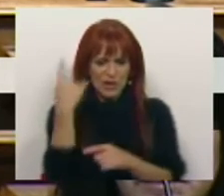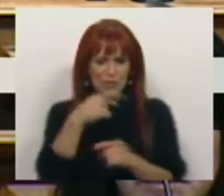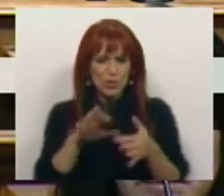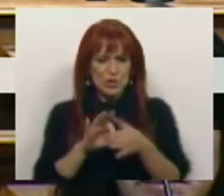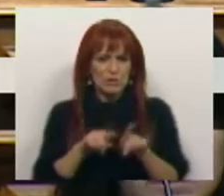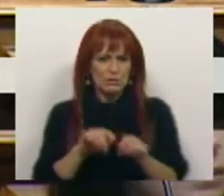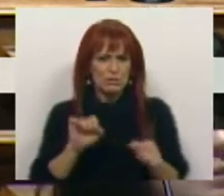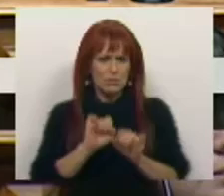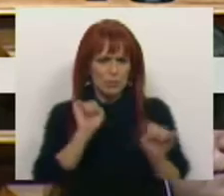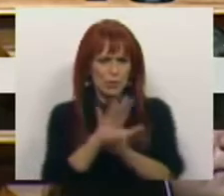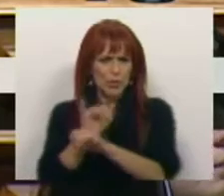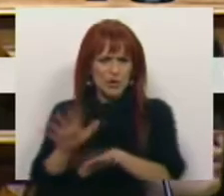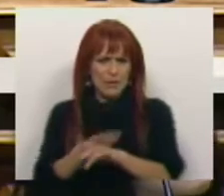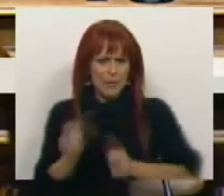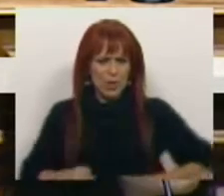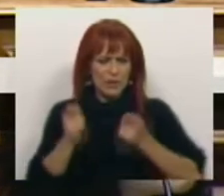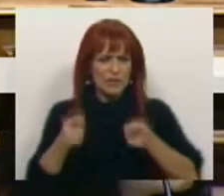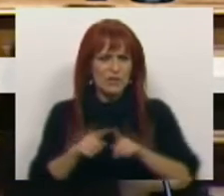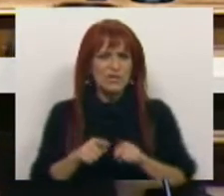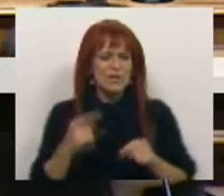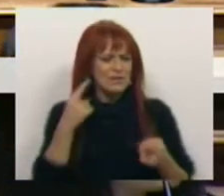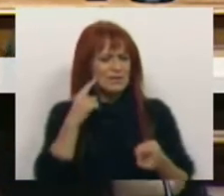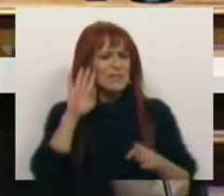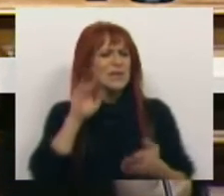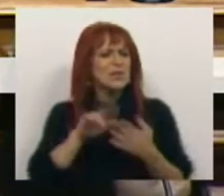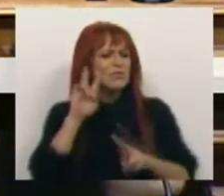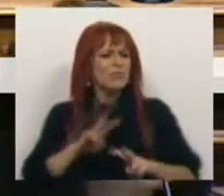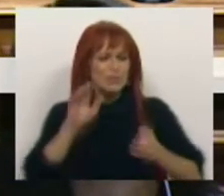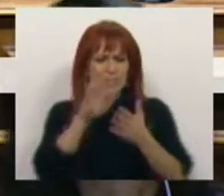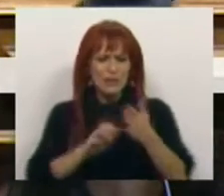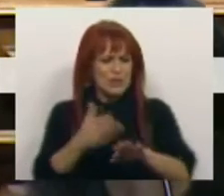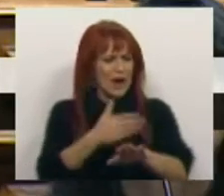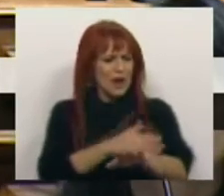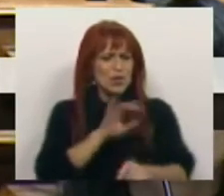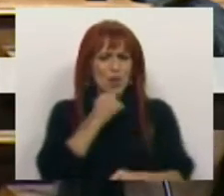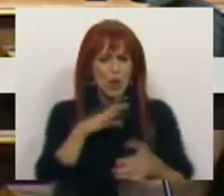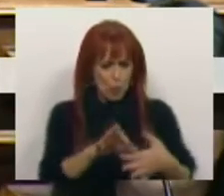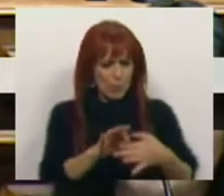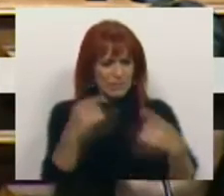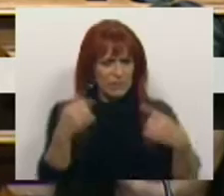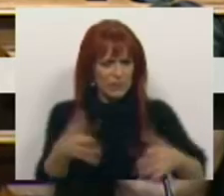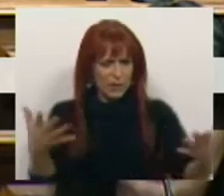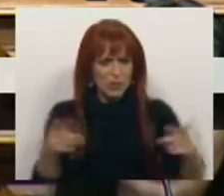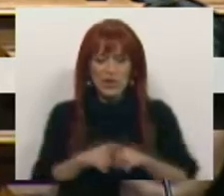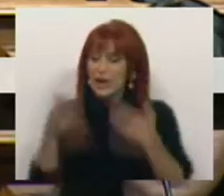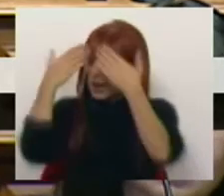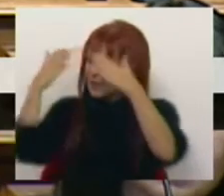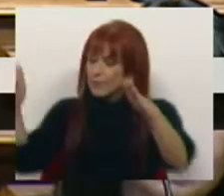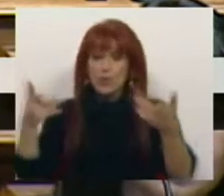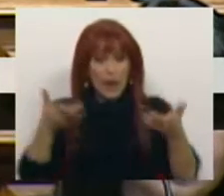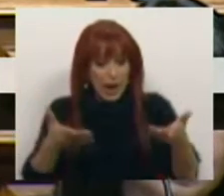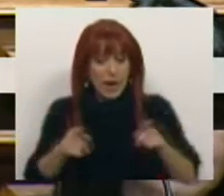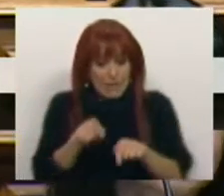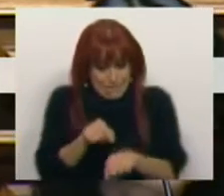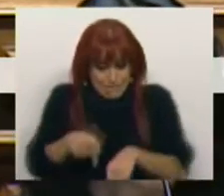voto plural, o membro investidor, encontrava solução na redação anterior do Código Cooperativo. A democracia é